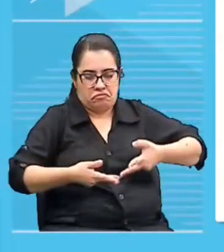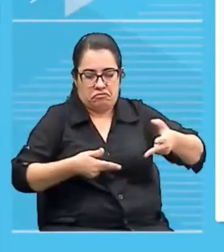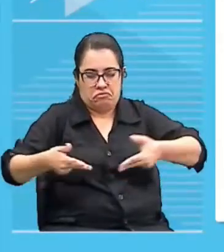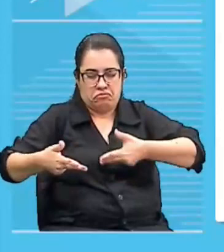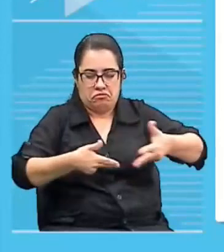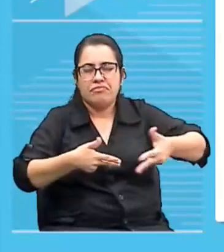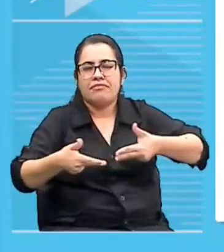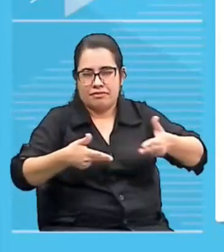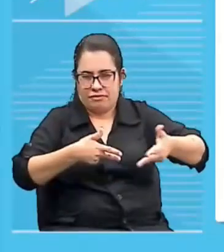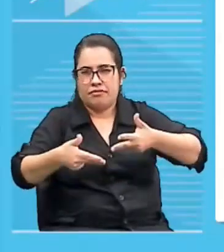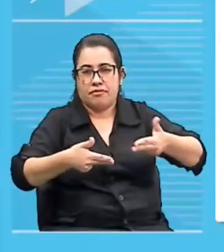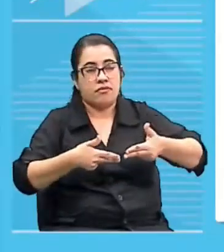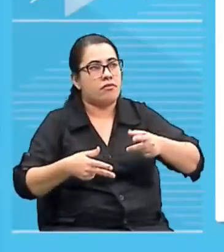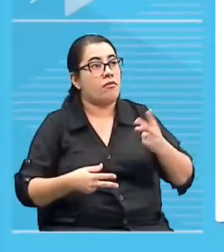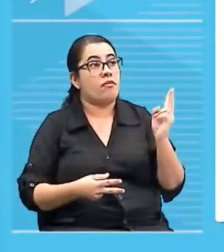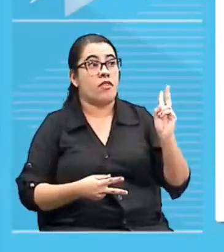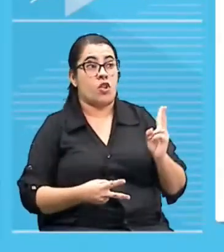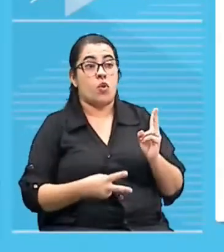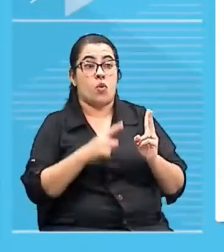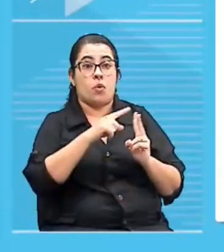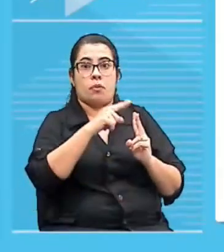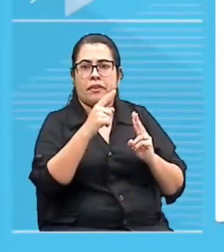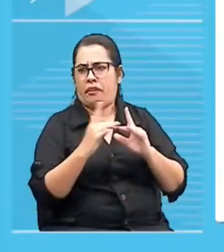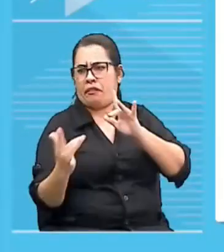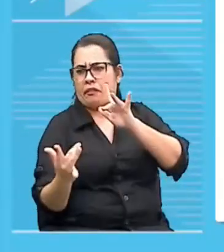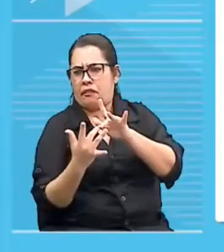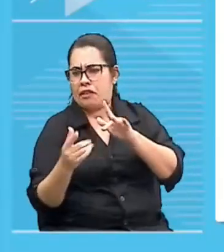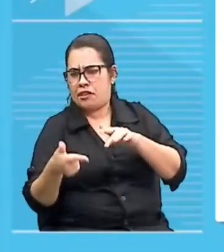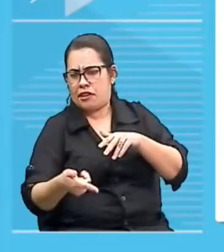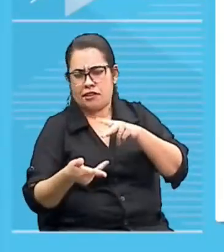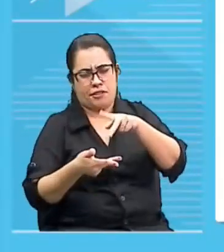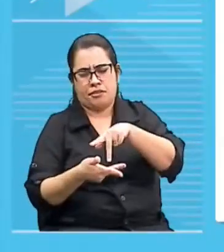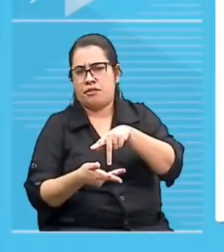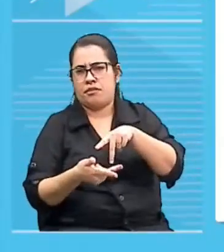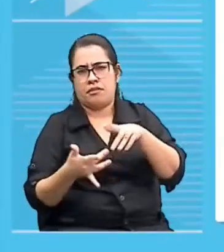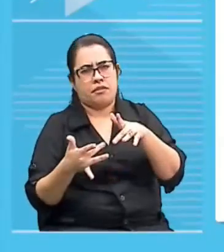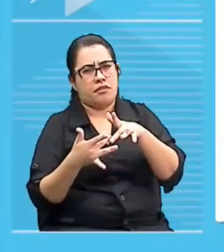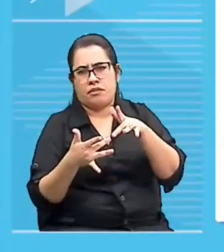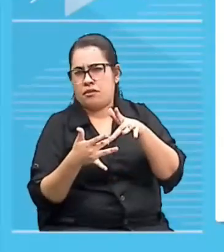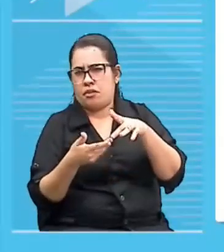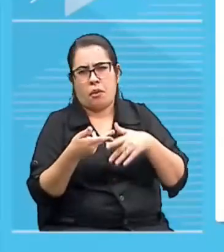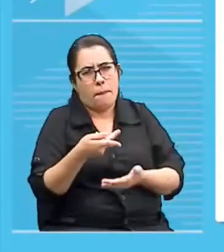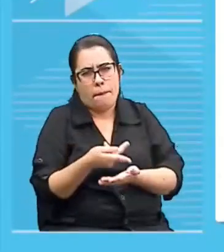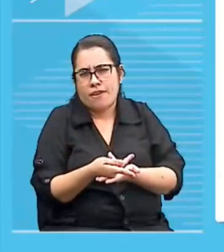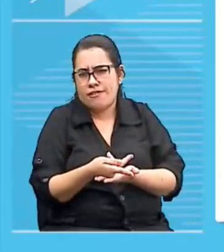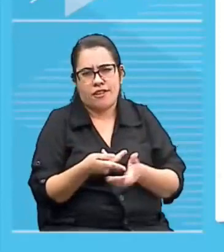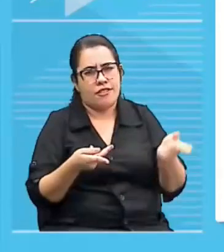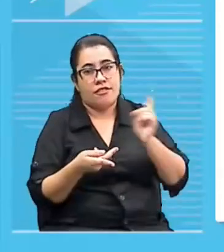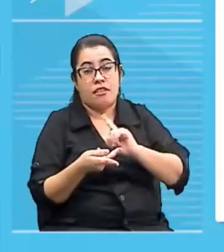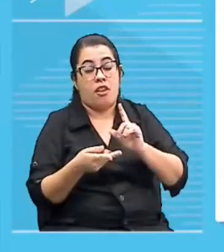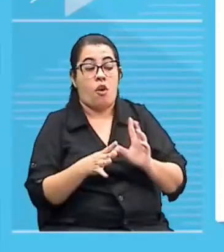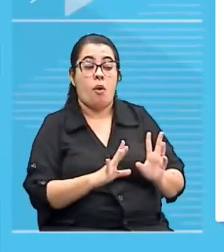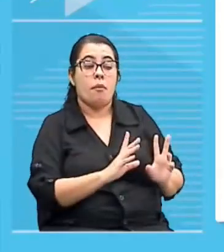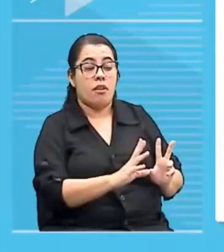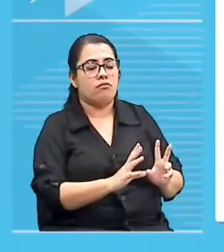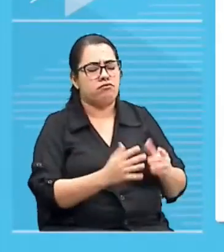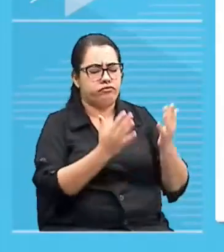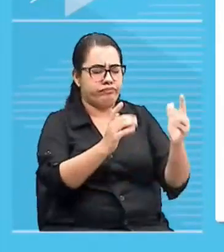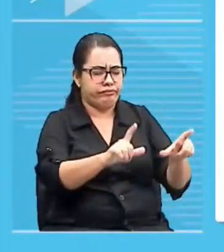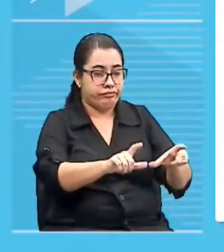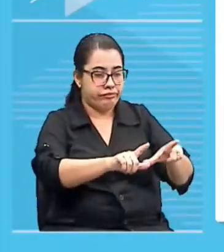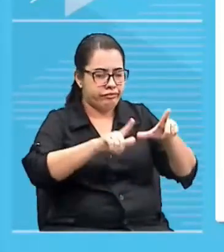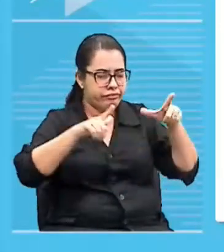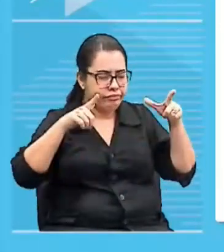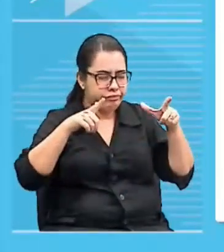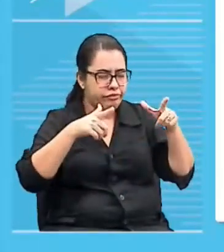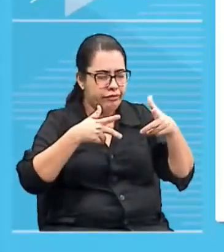nele. Então, os dois médicos não têm nem contato com o paciente, eles não têm, certo? Eles ficam do lado com telas